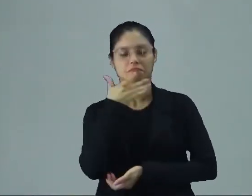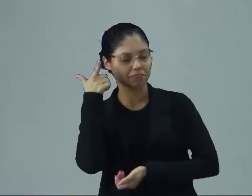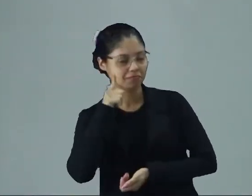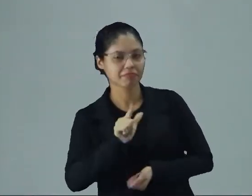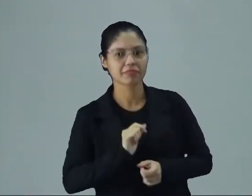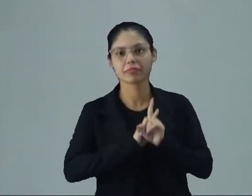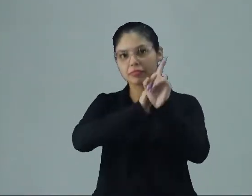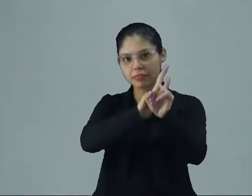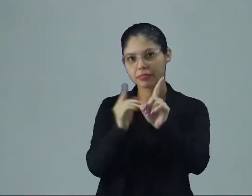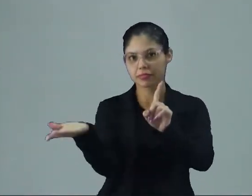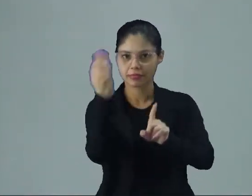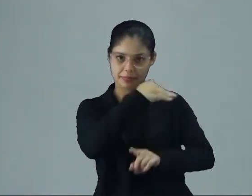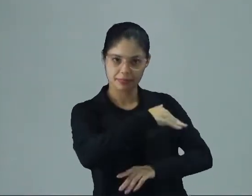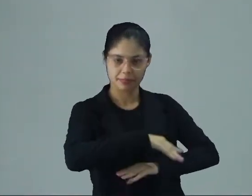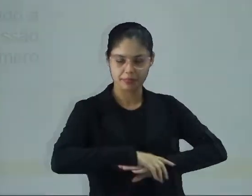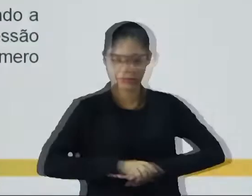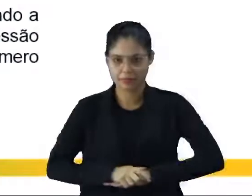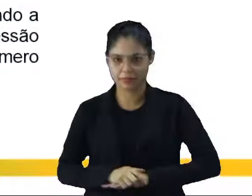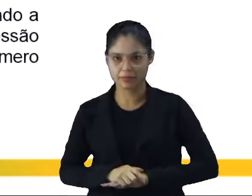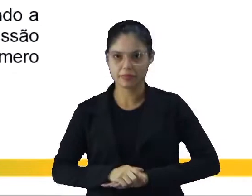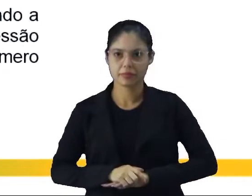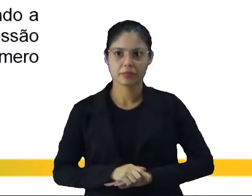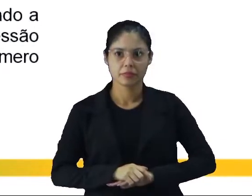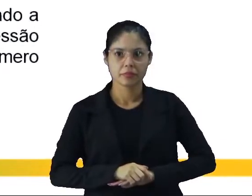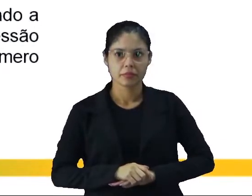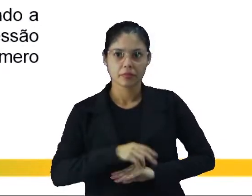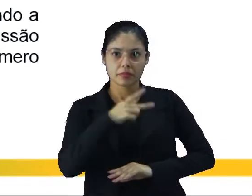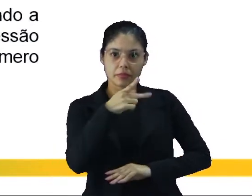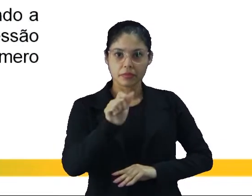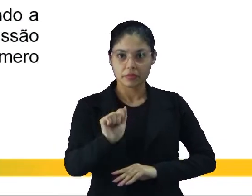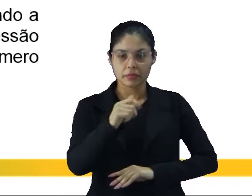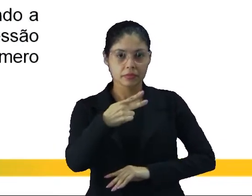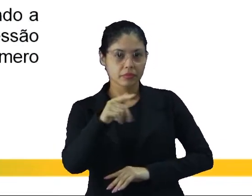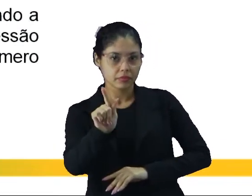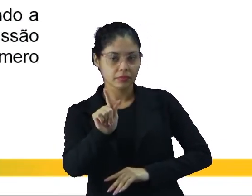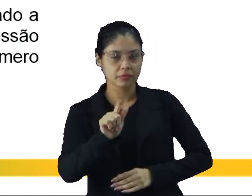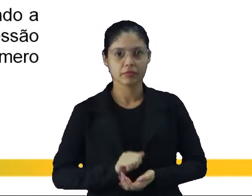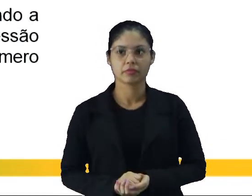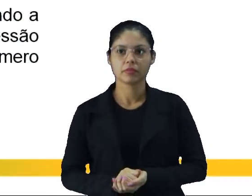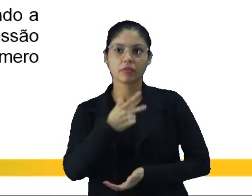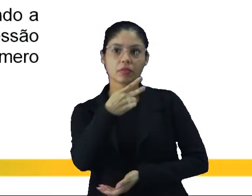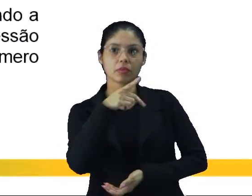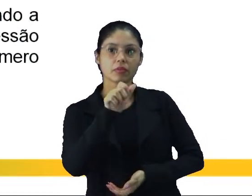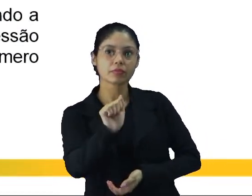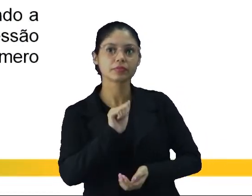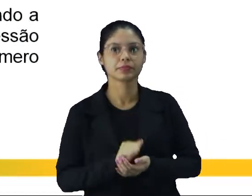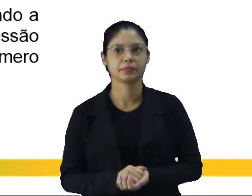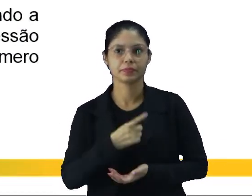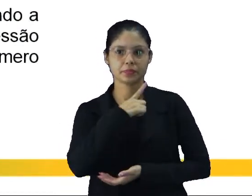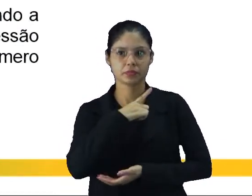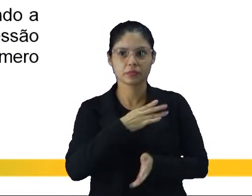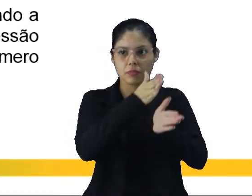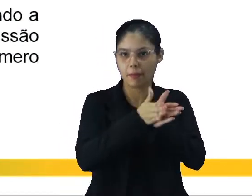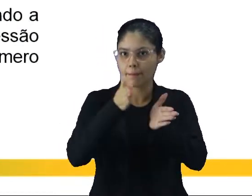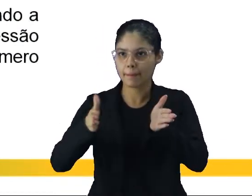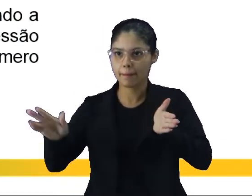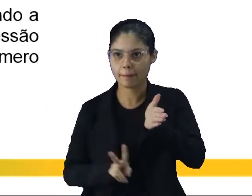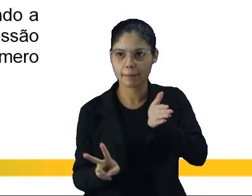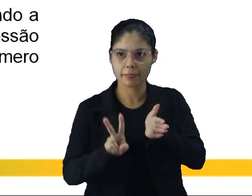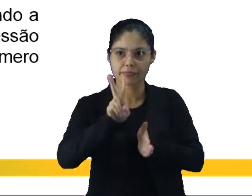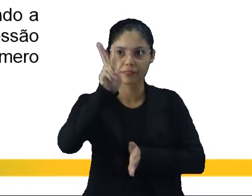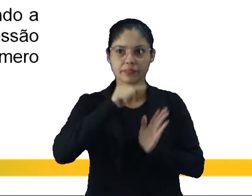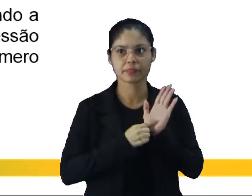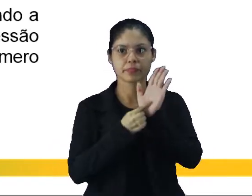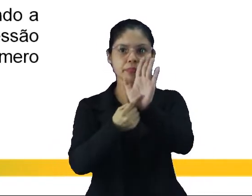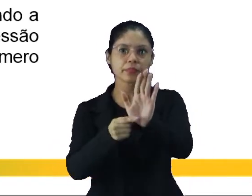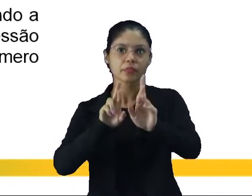satisfatório. Pode me acompanhar? Então vamos lá? PA e PG. A progressão aritmética é uma sequência de valores